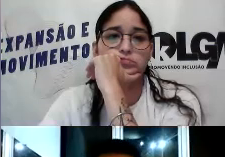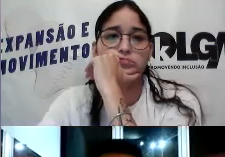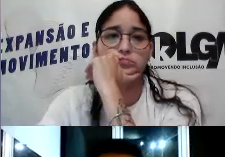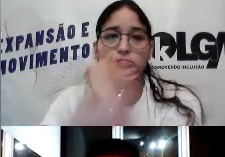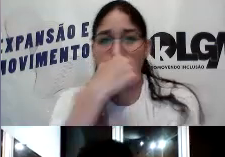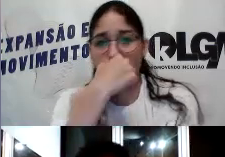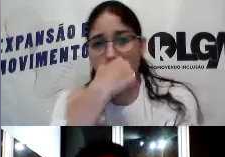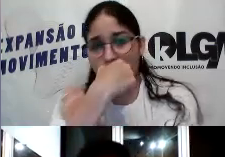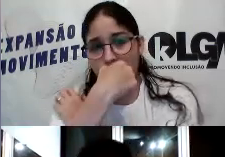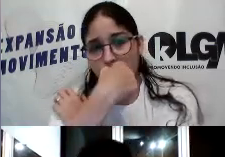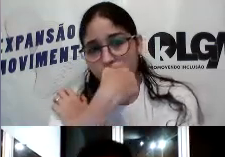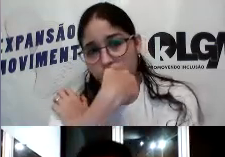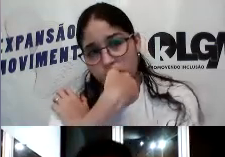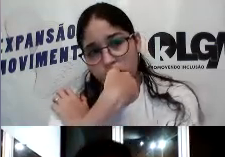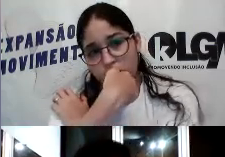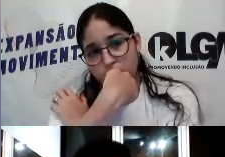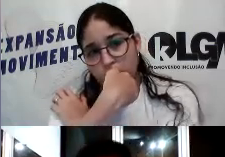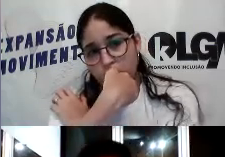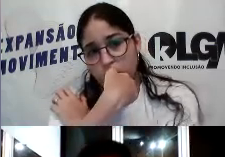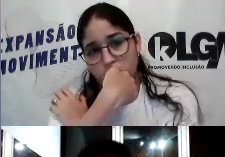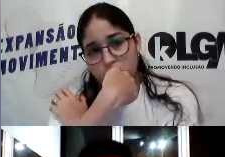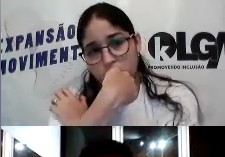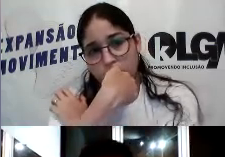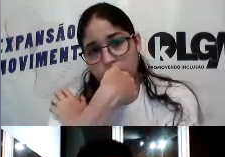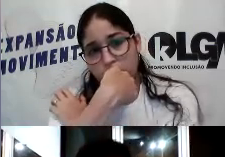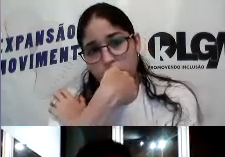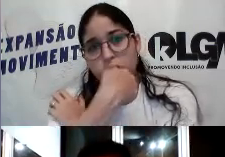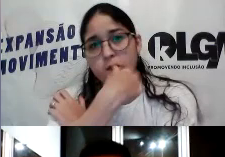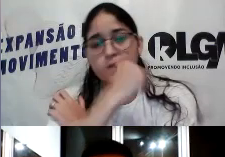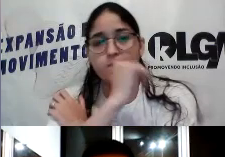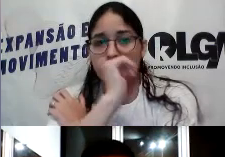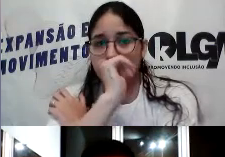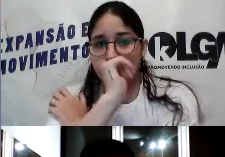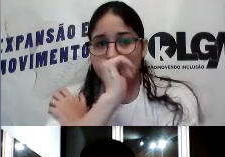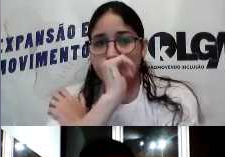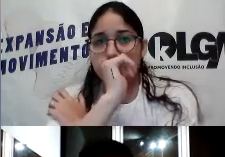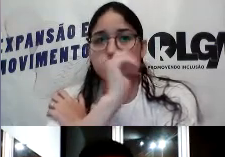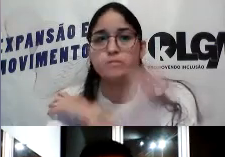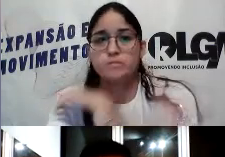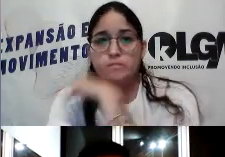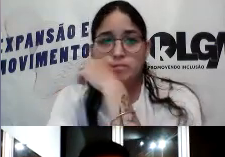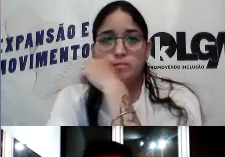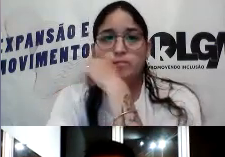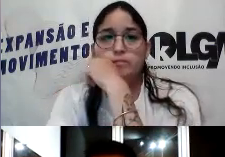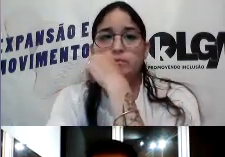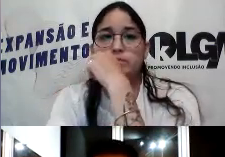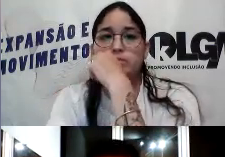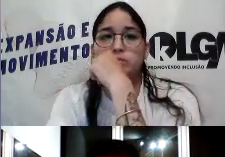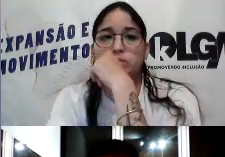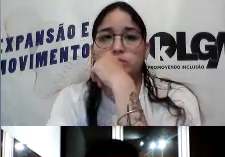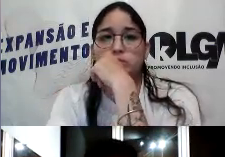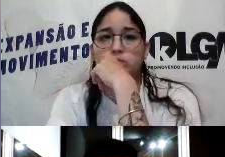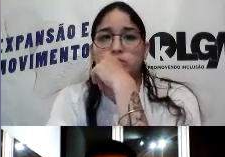a sociedade como um todo se comunicou em relação ao Felipe e em relação ao que ele era. Então, comunicação em